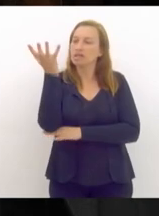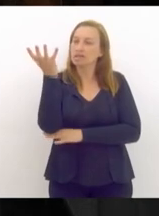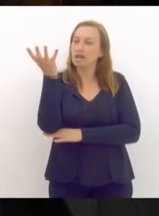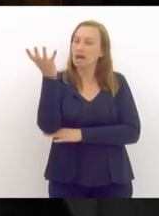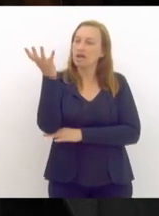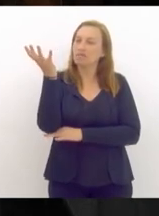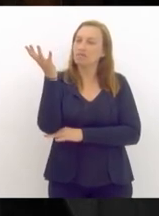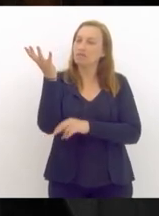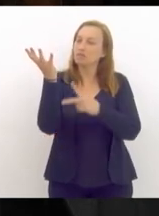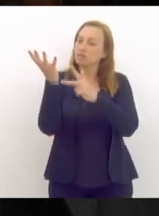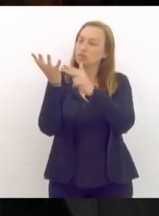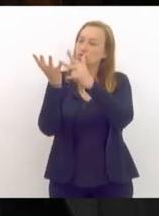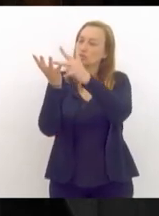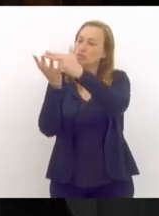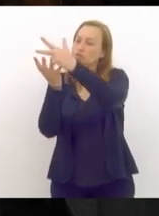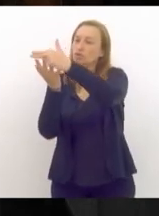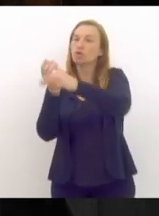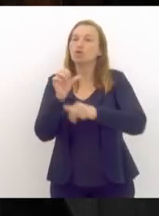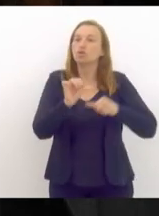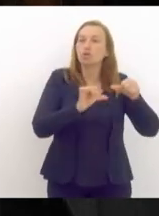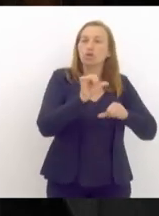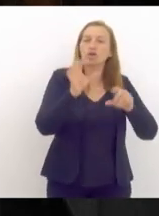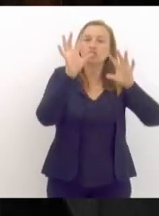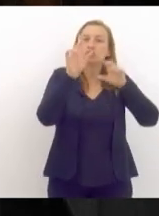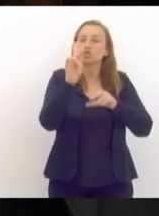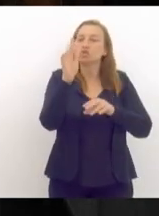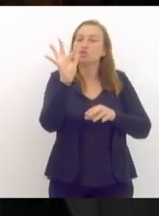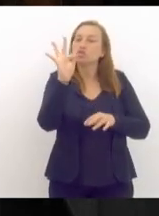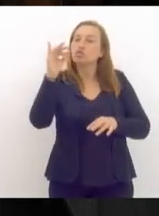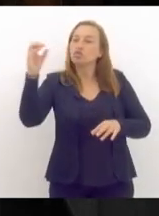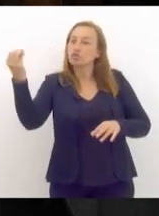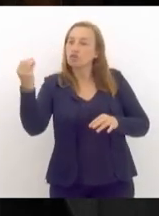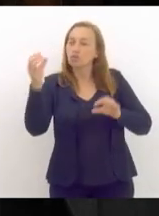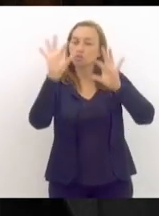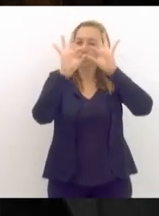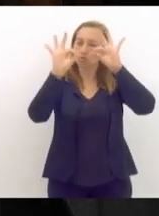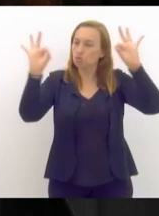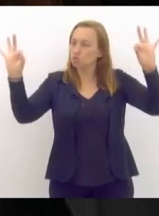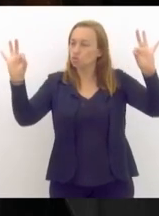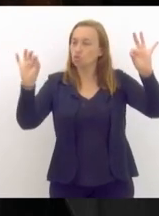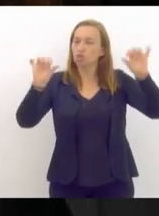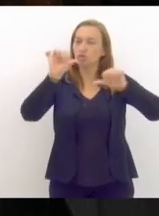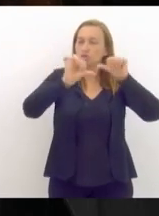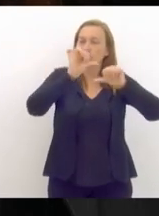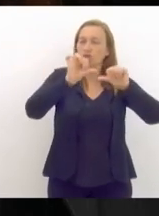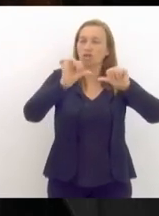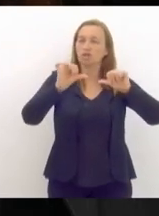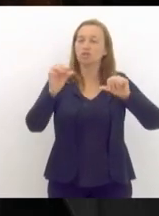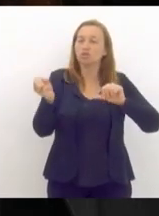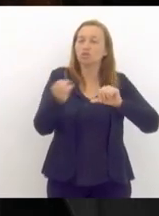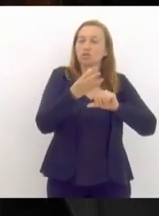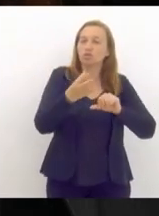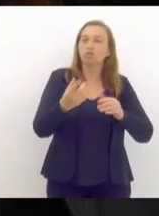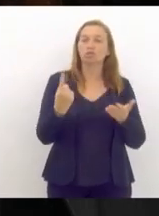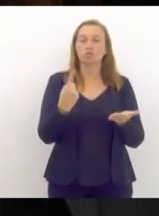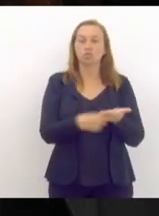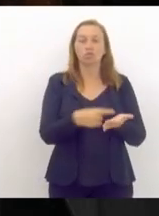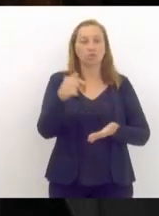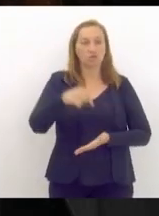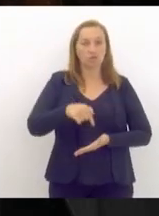as fiações antigas por novas fiações. Então, o que eu estou querendo, assumir o compromisso